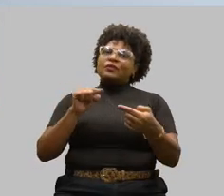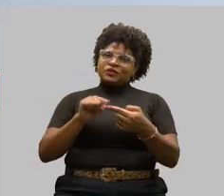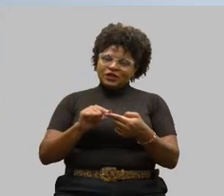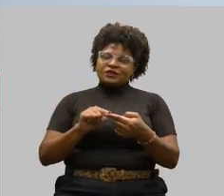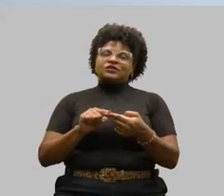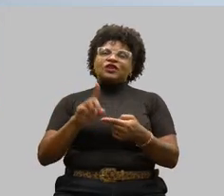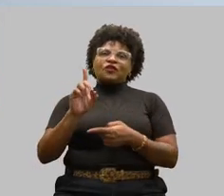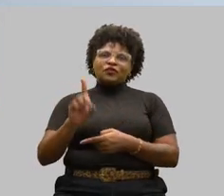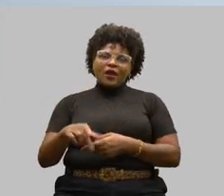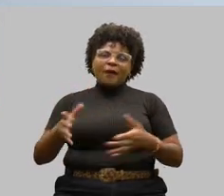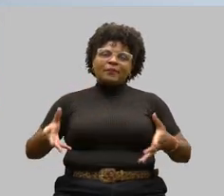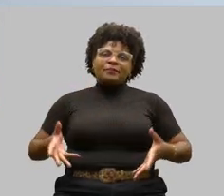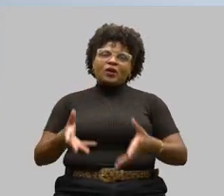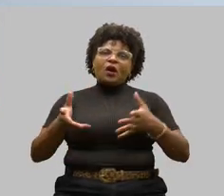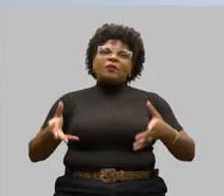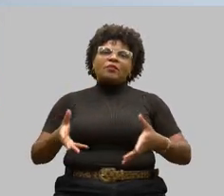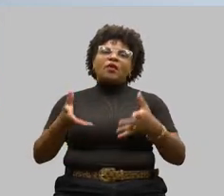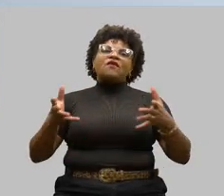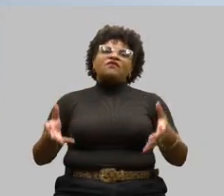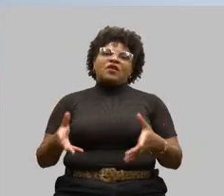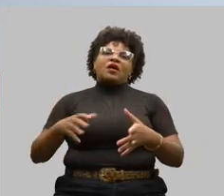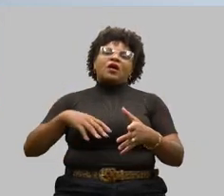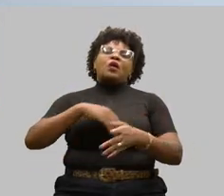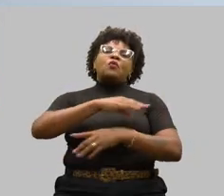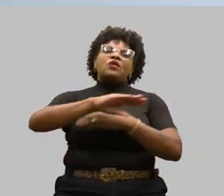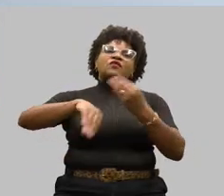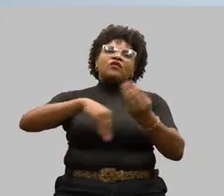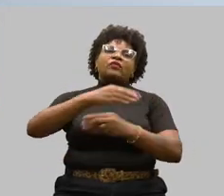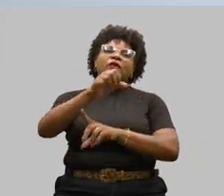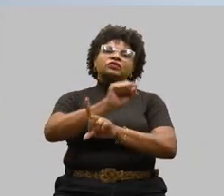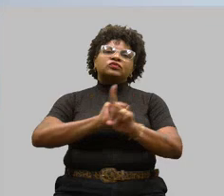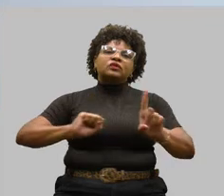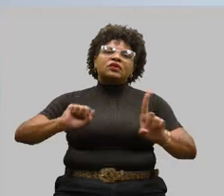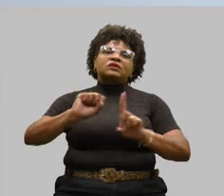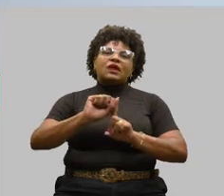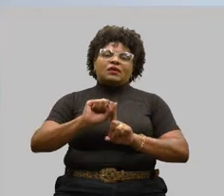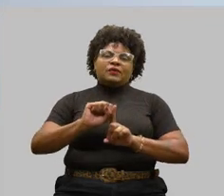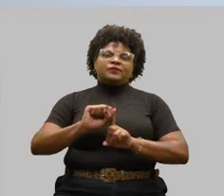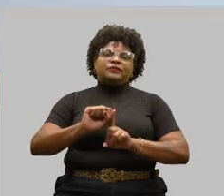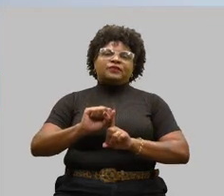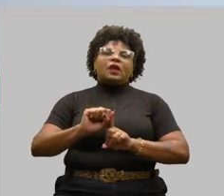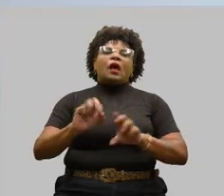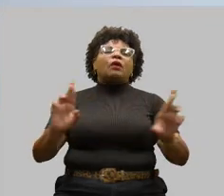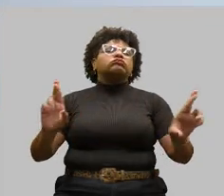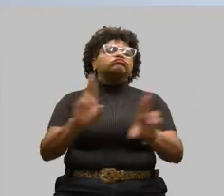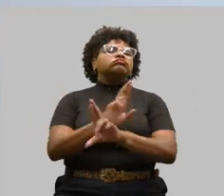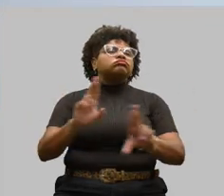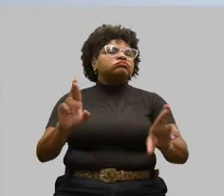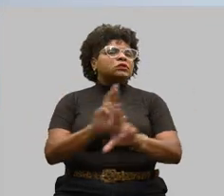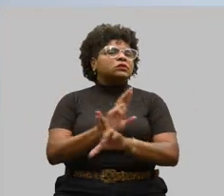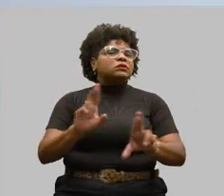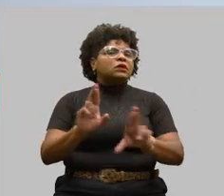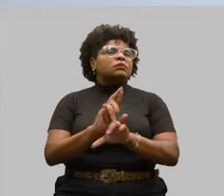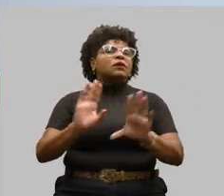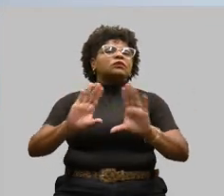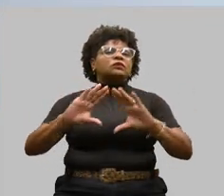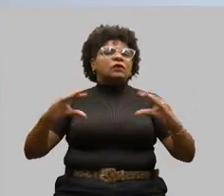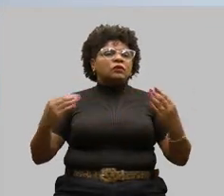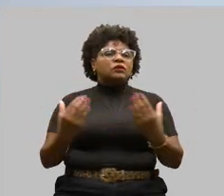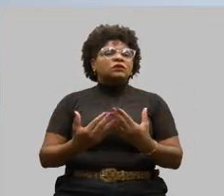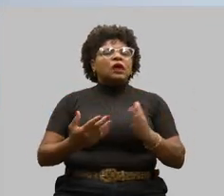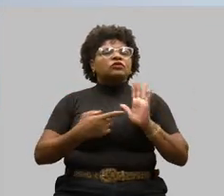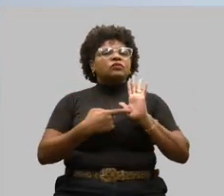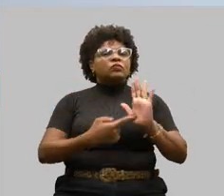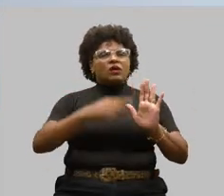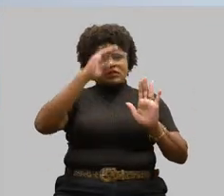e também a importância nas relações sociais nos relacionamentos da comunidade gerando respeito muito e